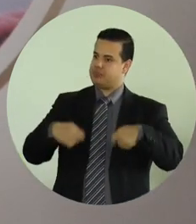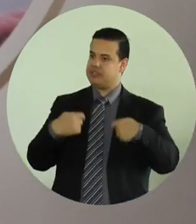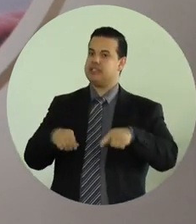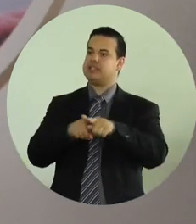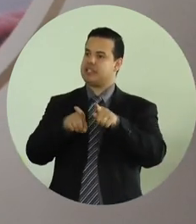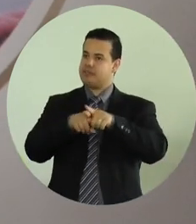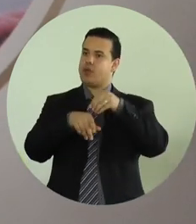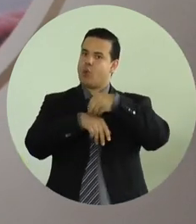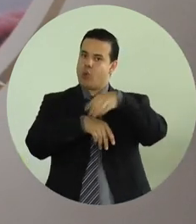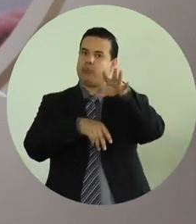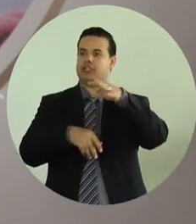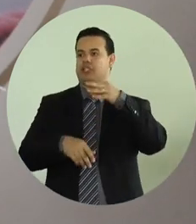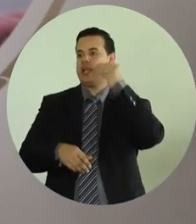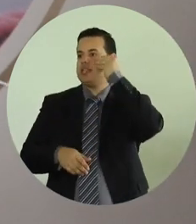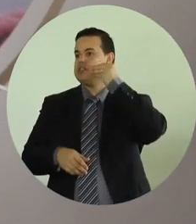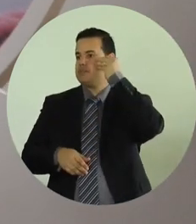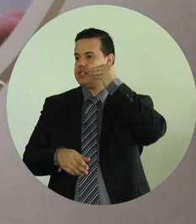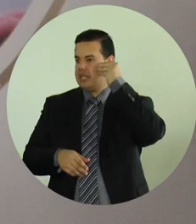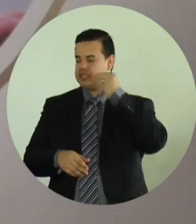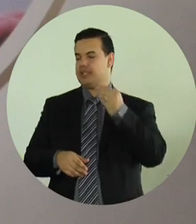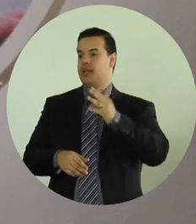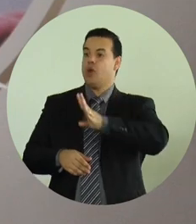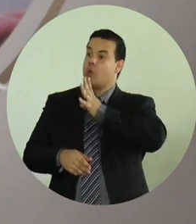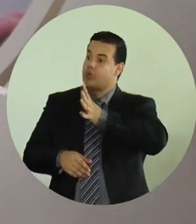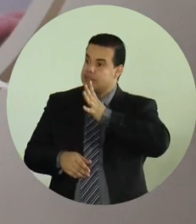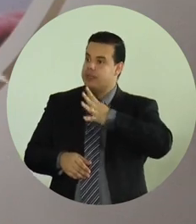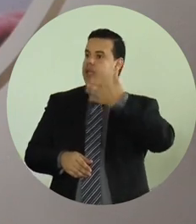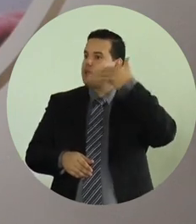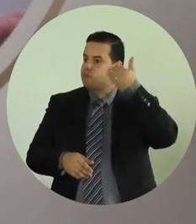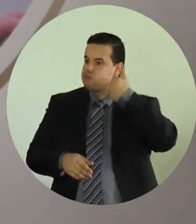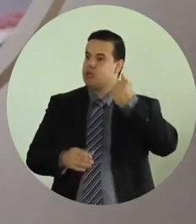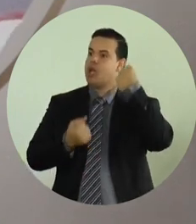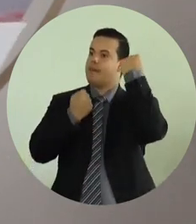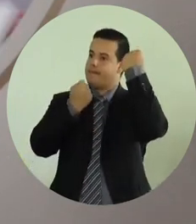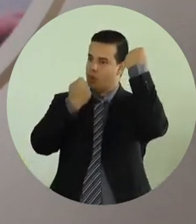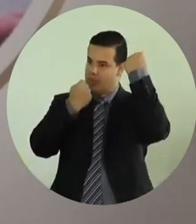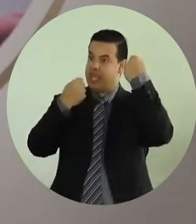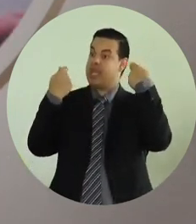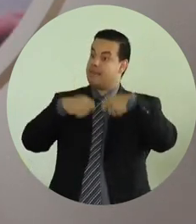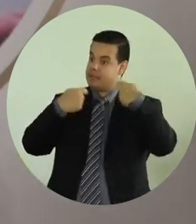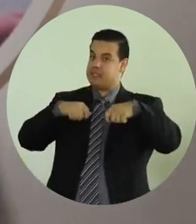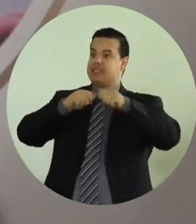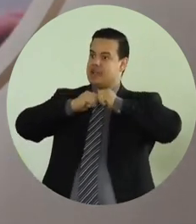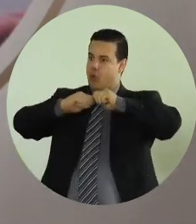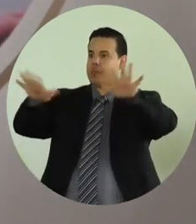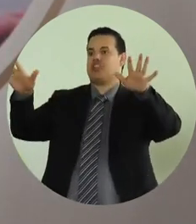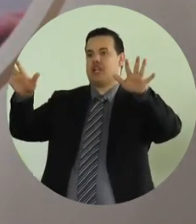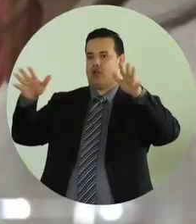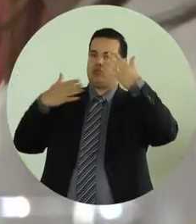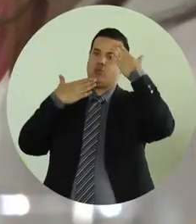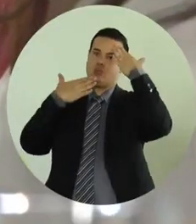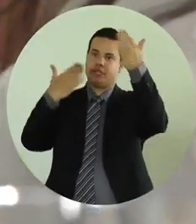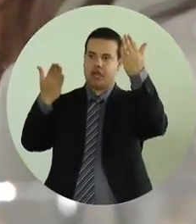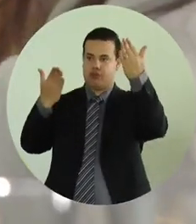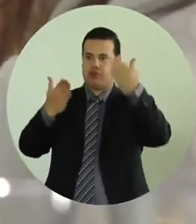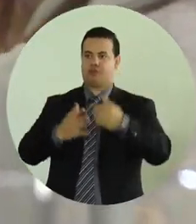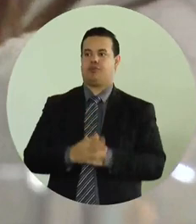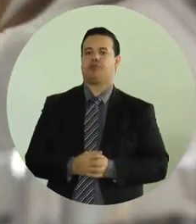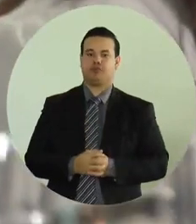experiências. Conhecimento é poder, mas só tem valor quando é compartilhado. Obrigada.